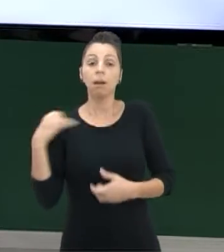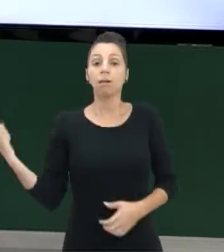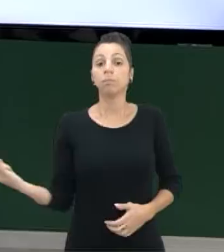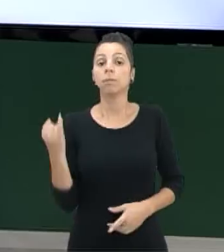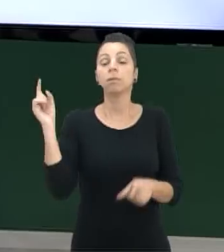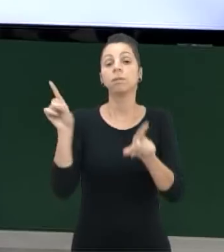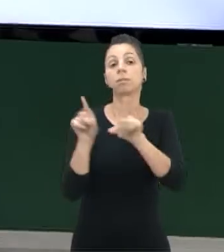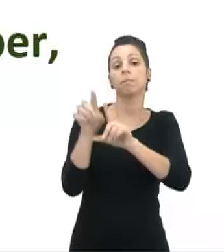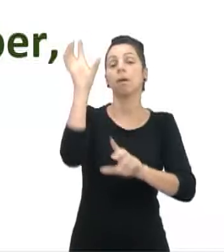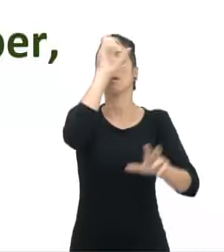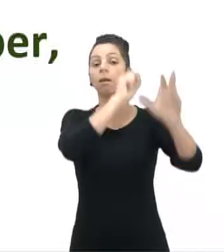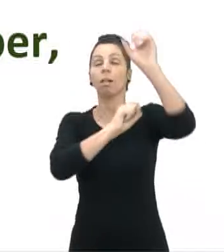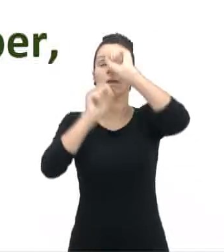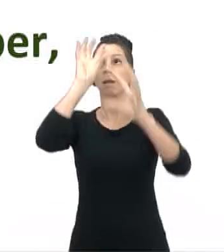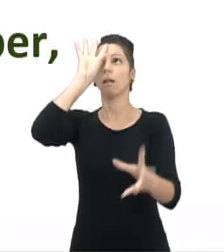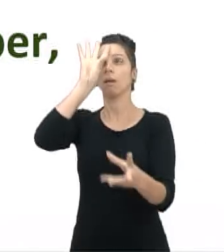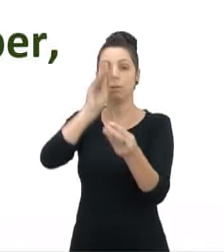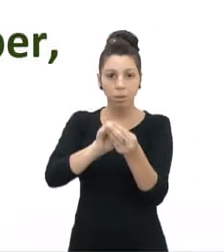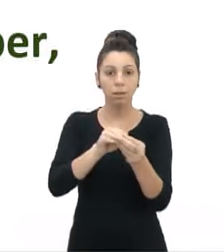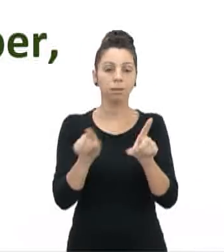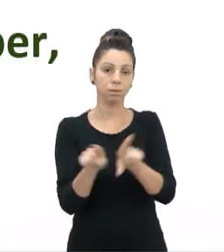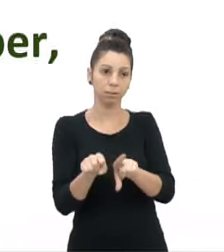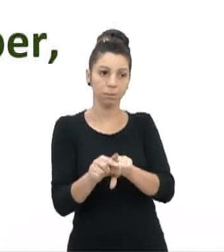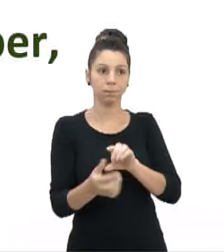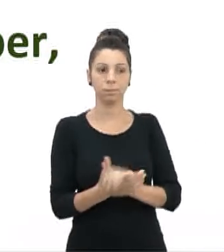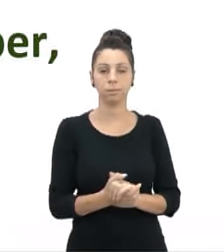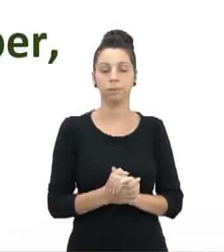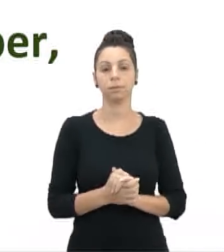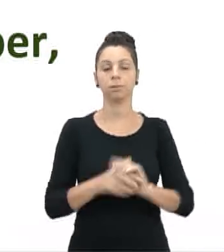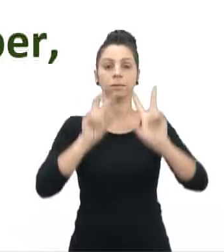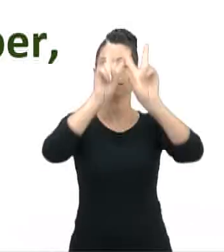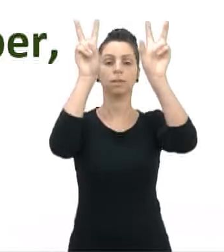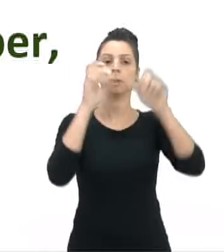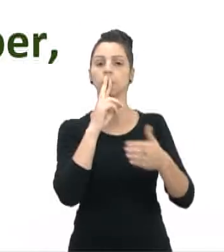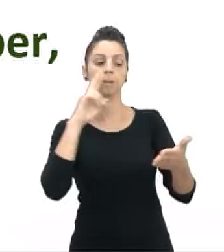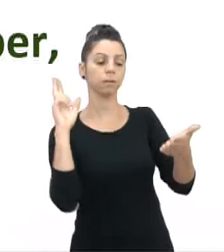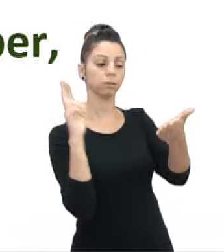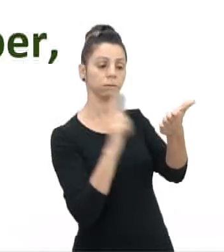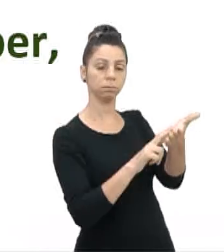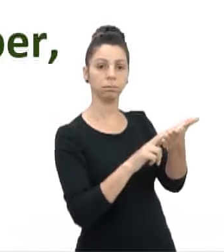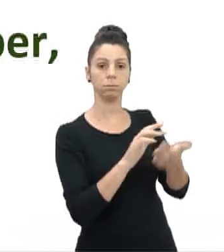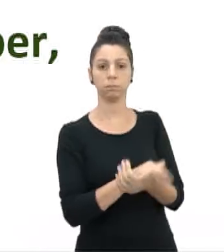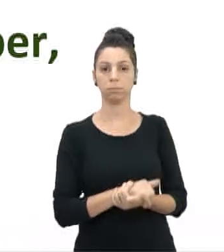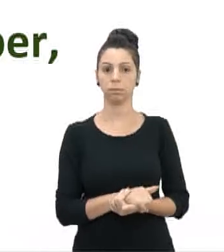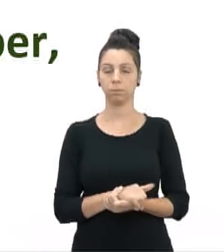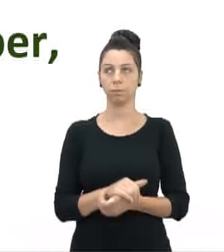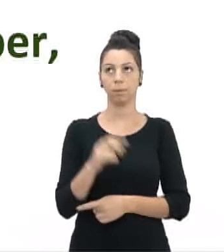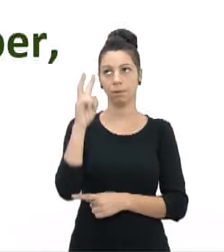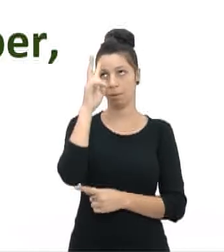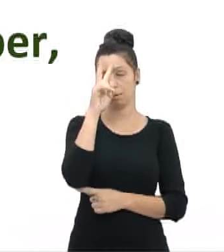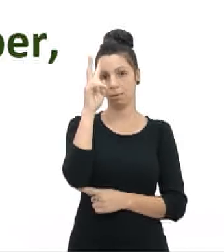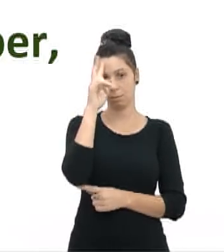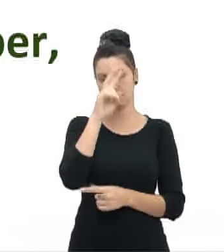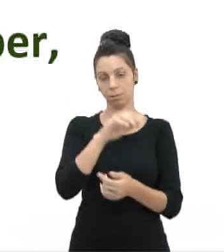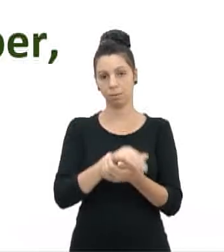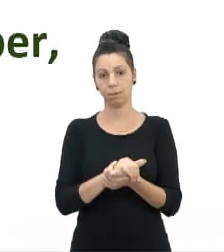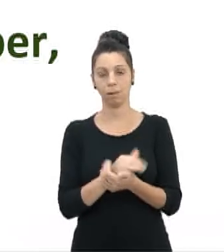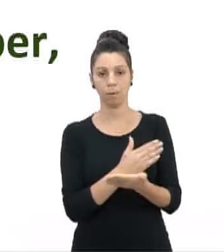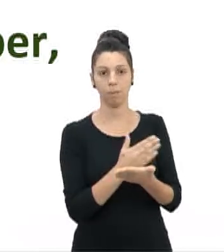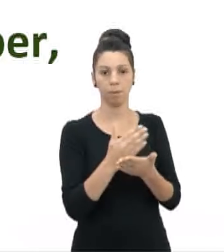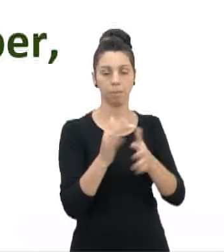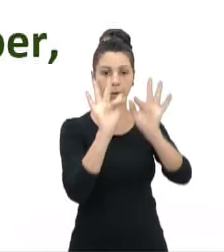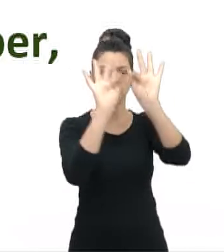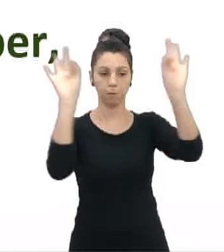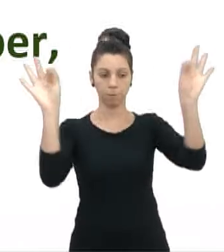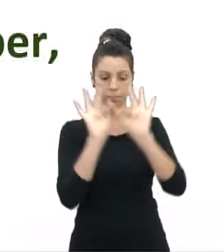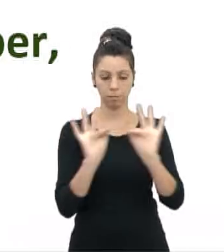e a interpretação aí. A partir da temática em estudo, responda. Relembre as frases do início da aula e compare com o